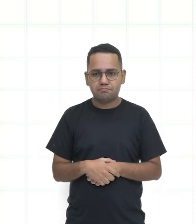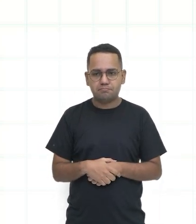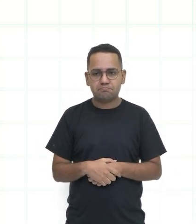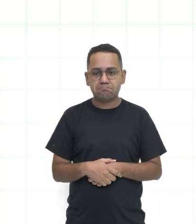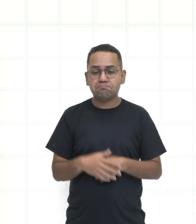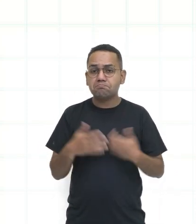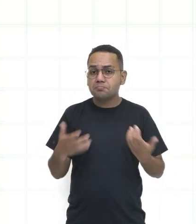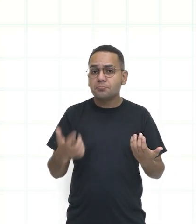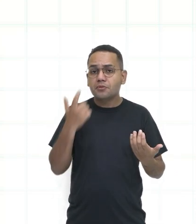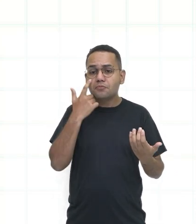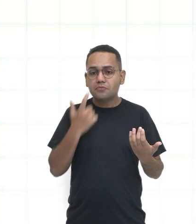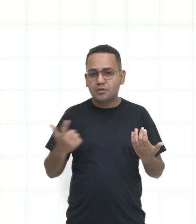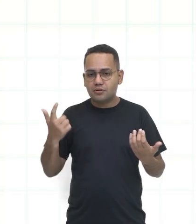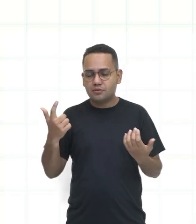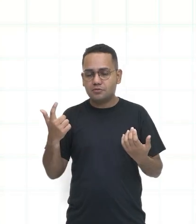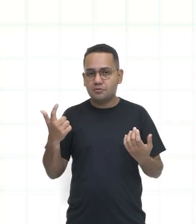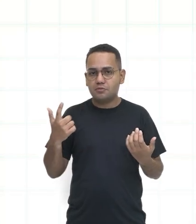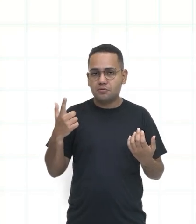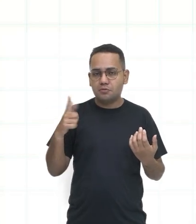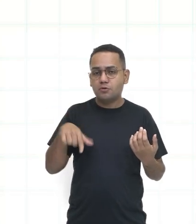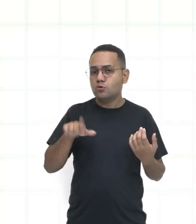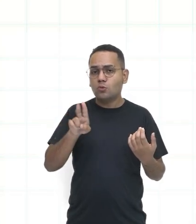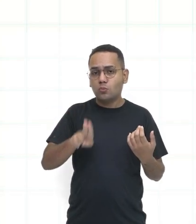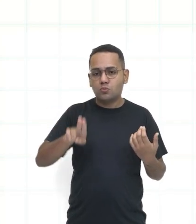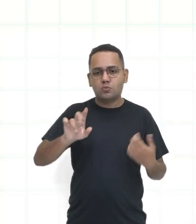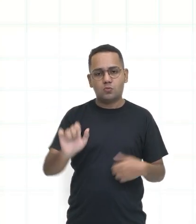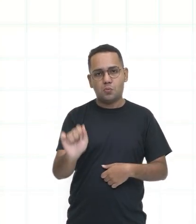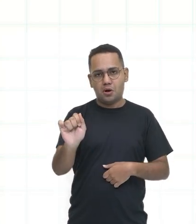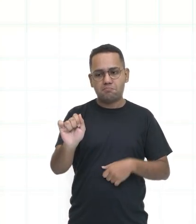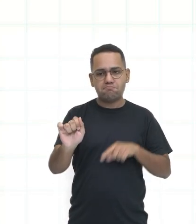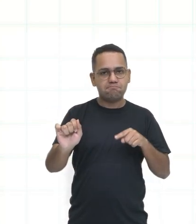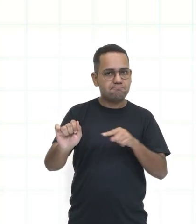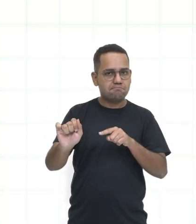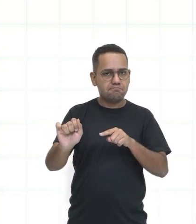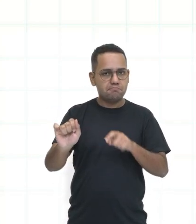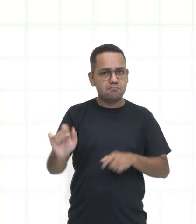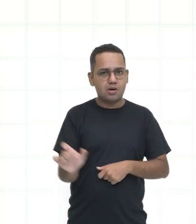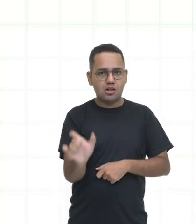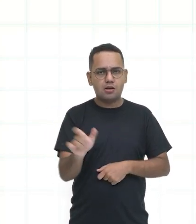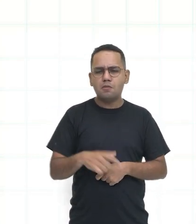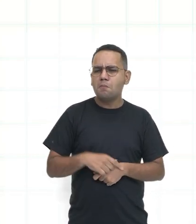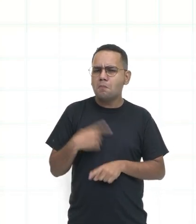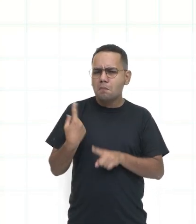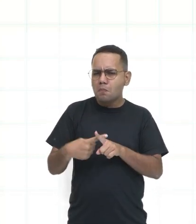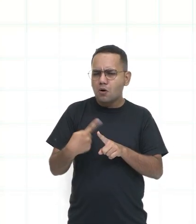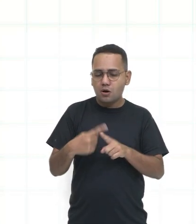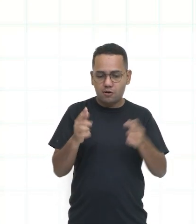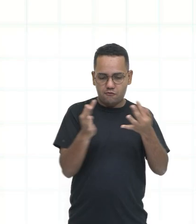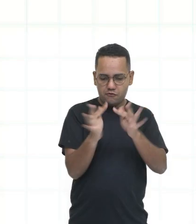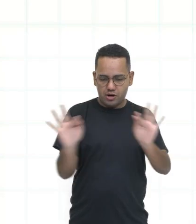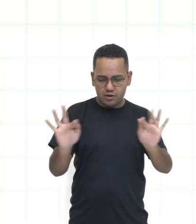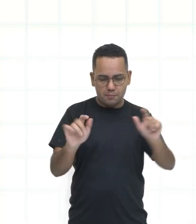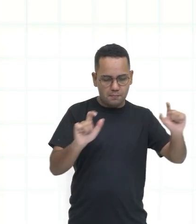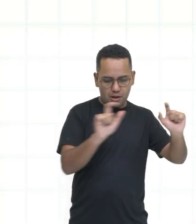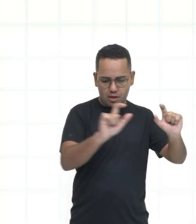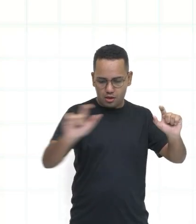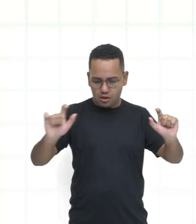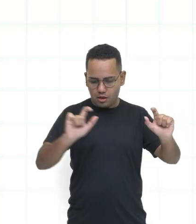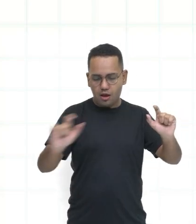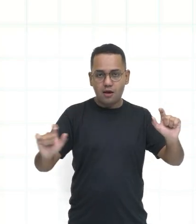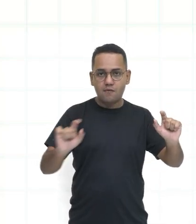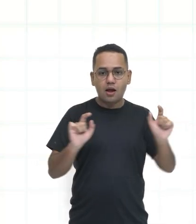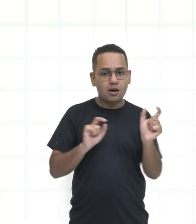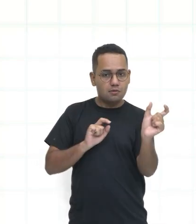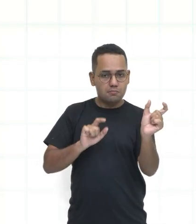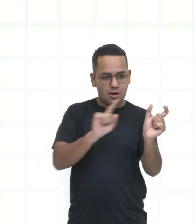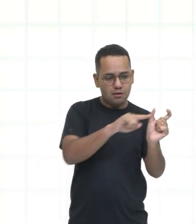artigos indefinidos, porque todas as palavras subsequentes iniciam-se com som